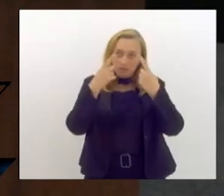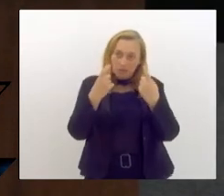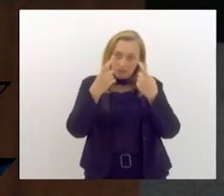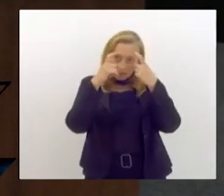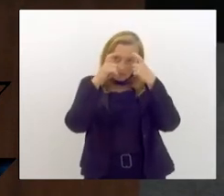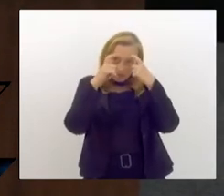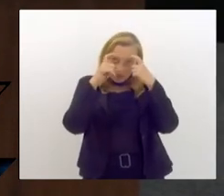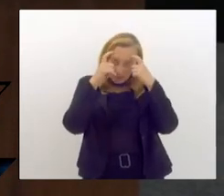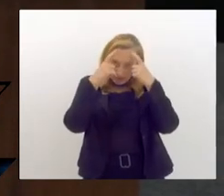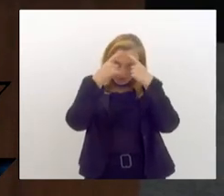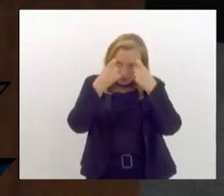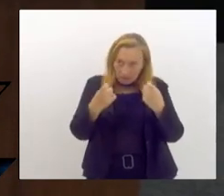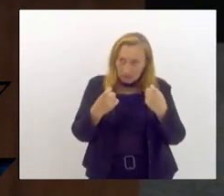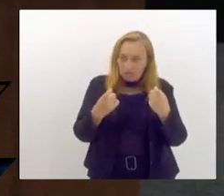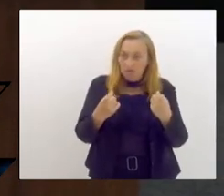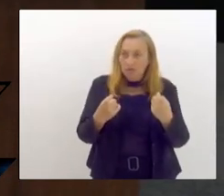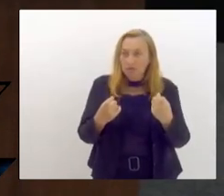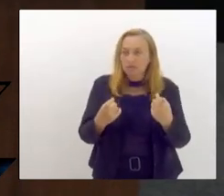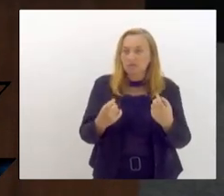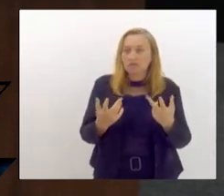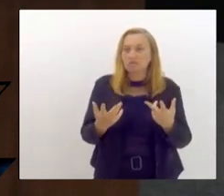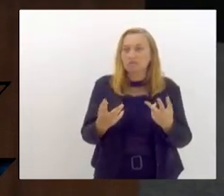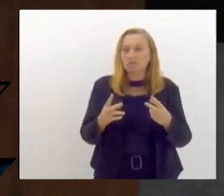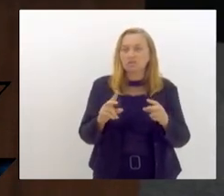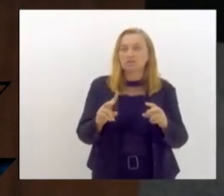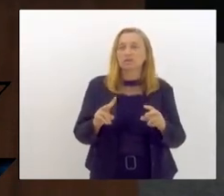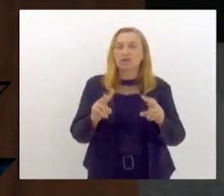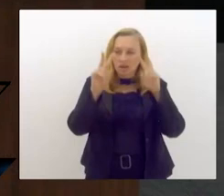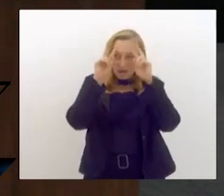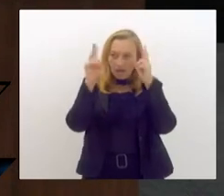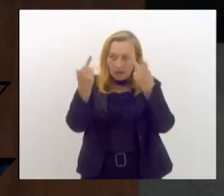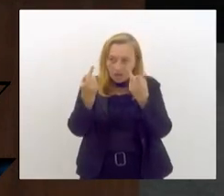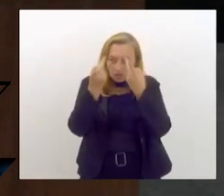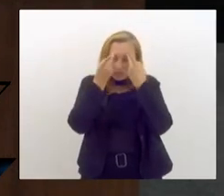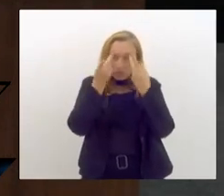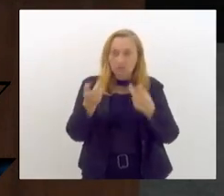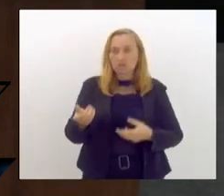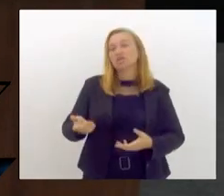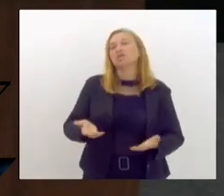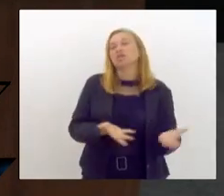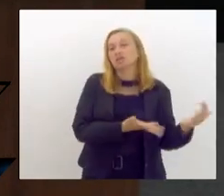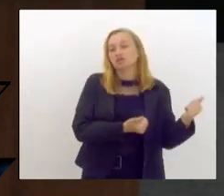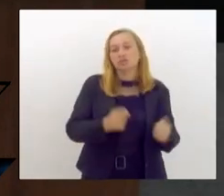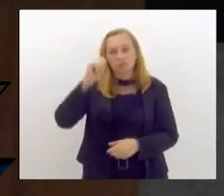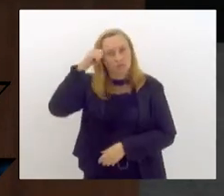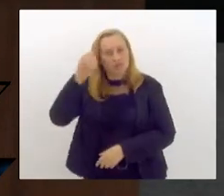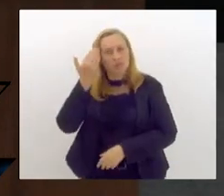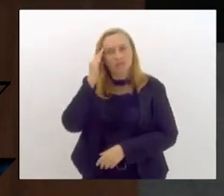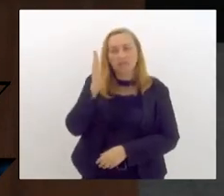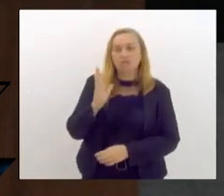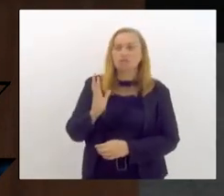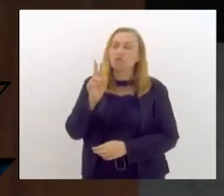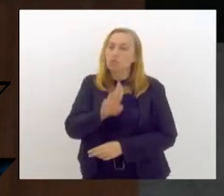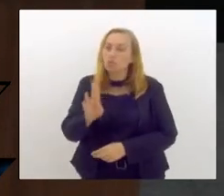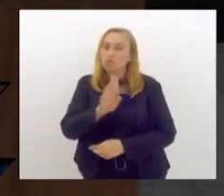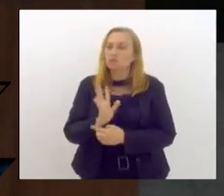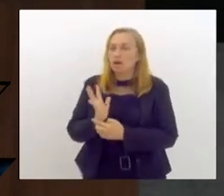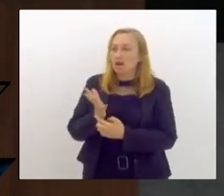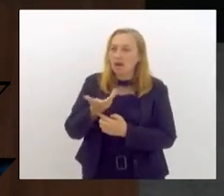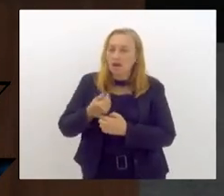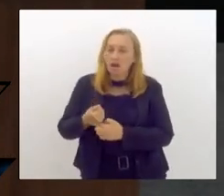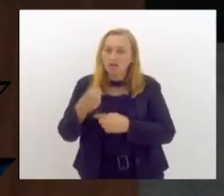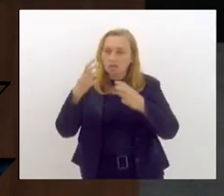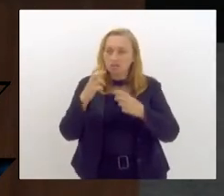juventude preta é também entender aqueles e aquelas que usam a arte, a cultura, para